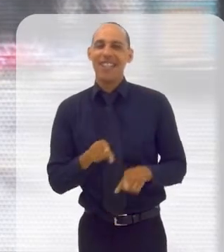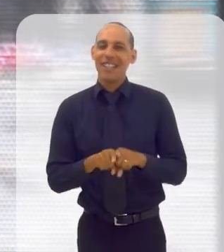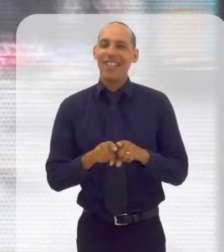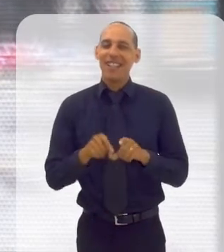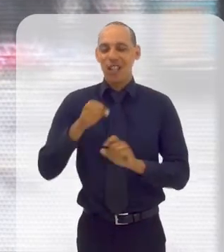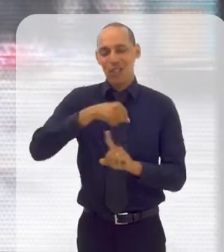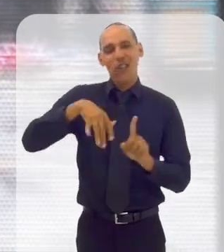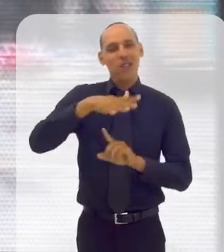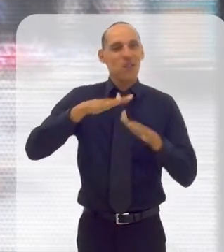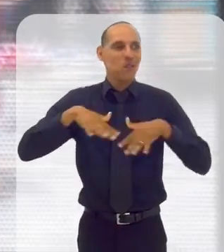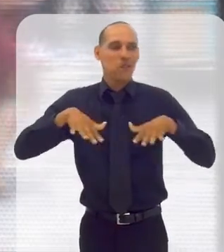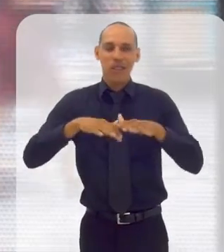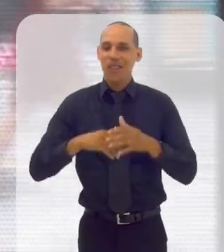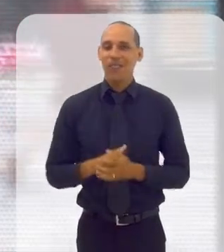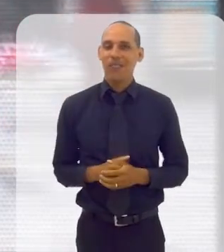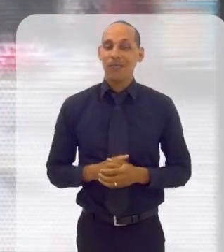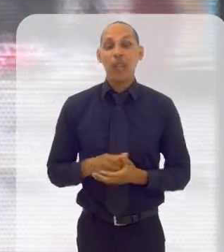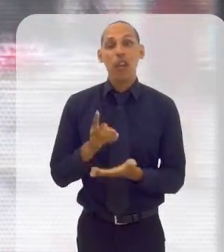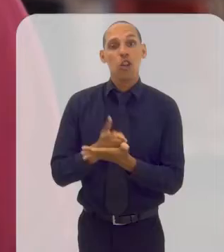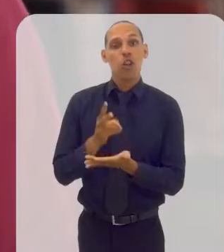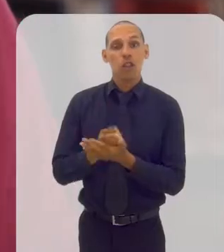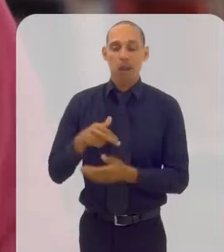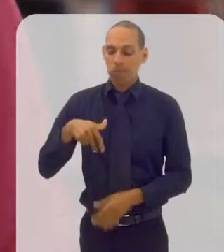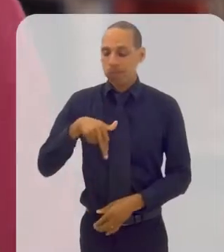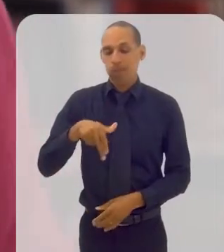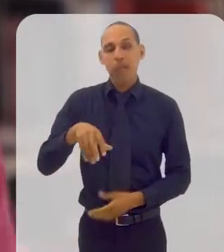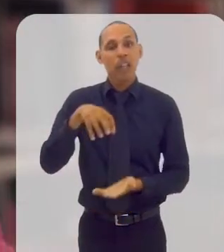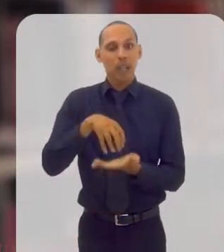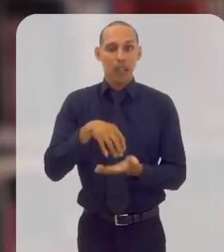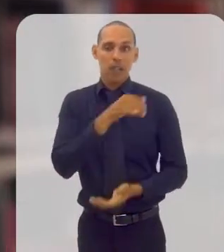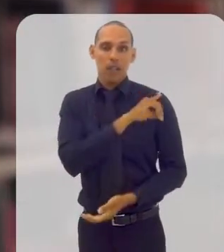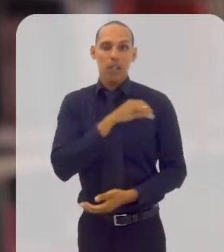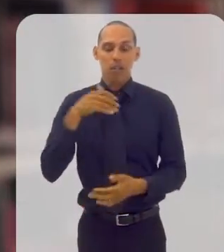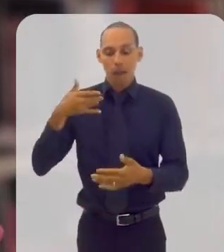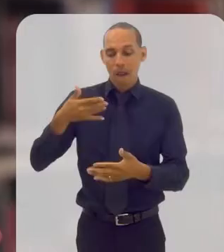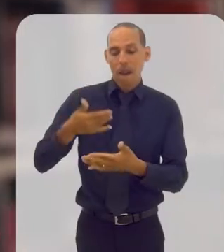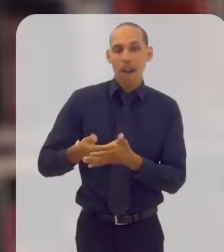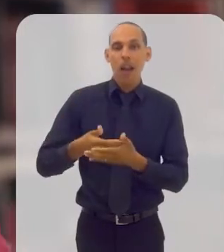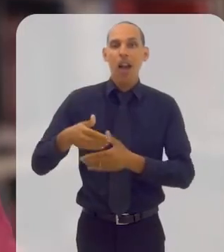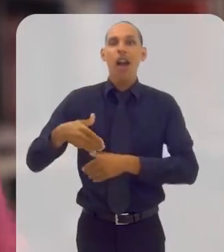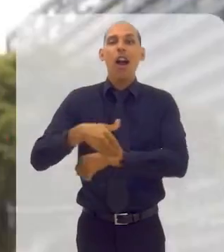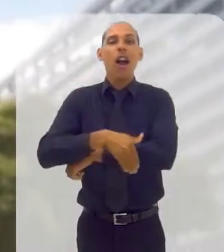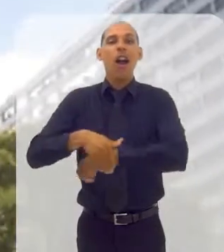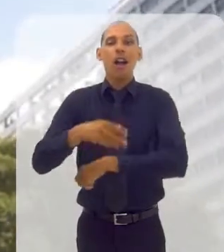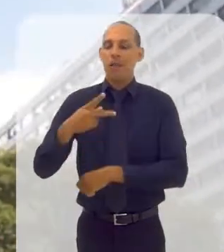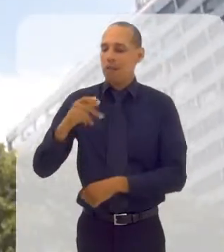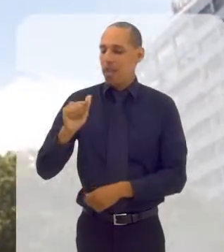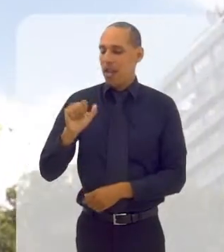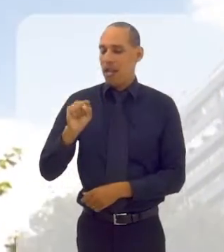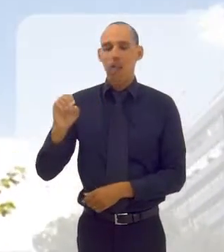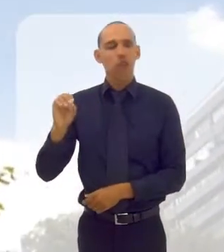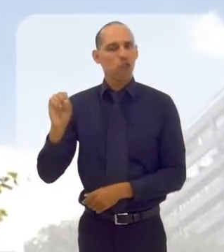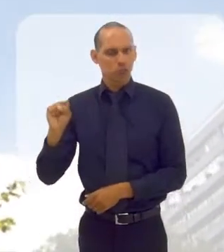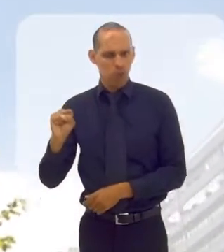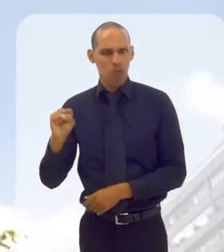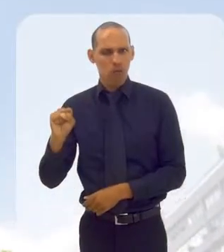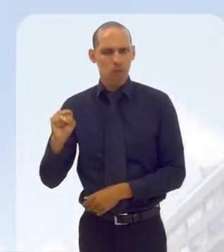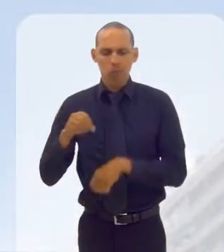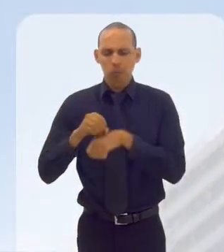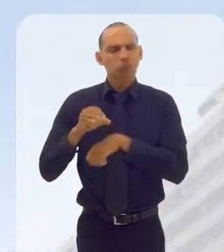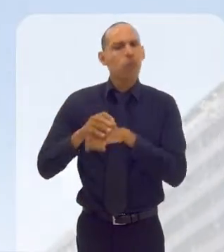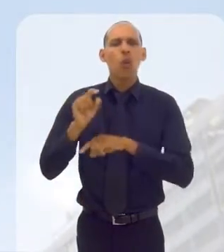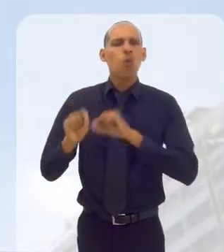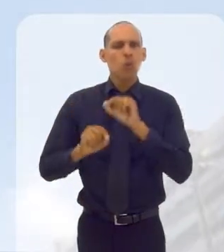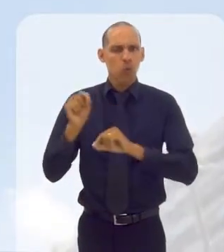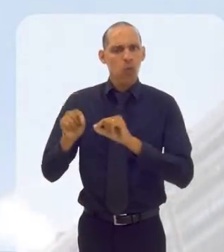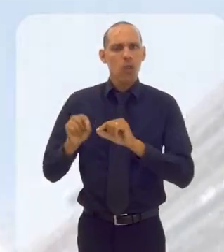de Janeiro e na nossa sociedade de forma geral. Continuando nossa caminhada pelo centro do Rio, chegamos na Avenida Passos. Esse espaço nos dá a